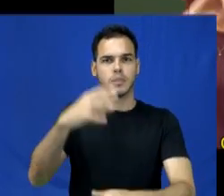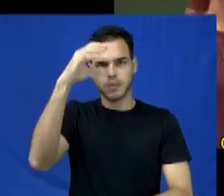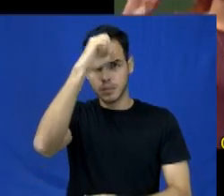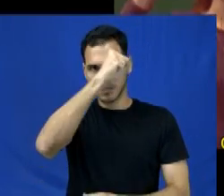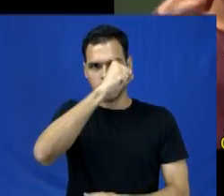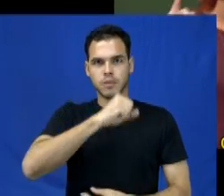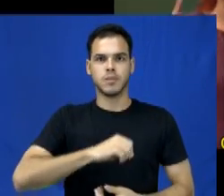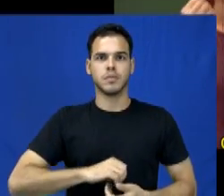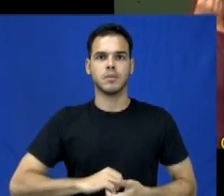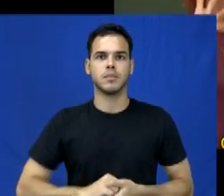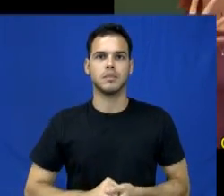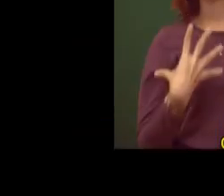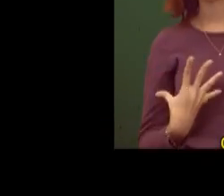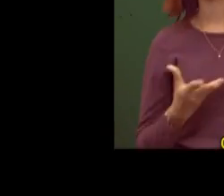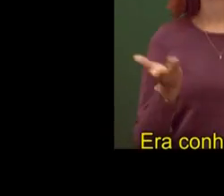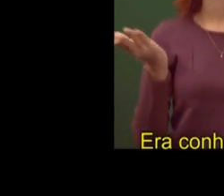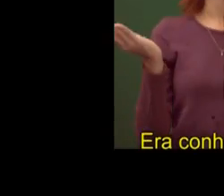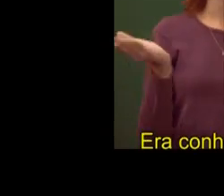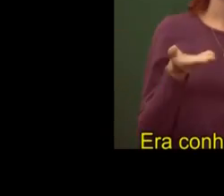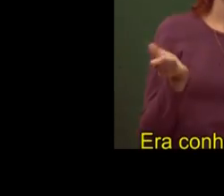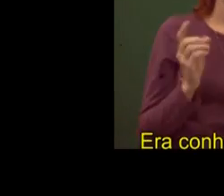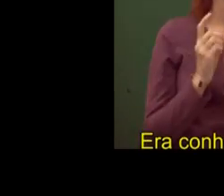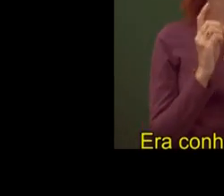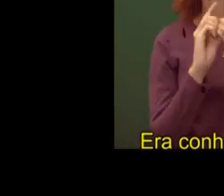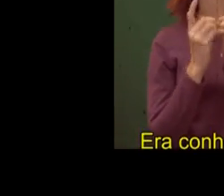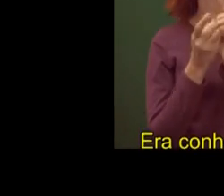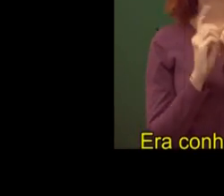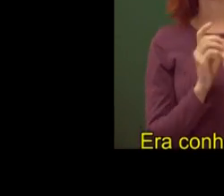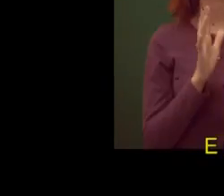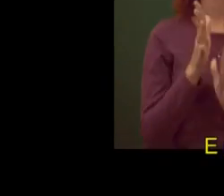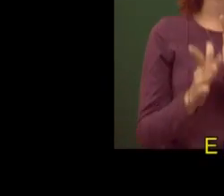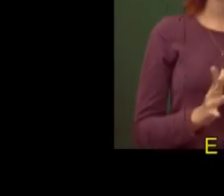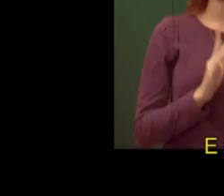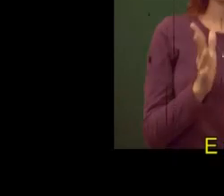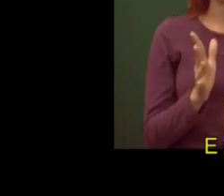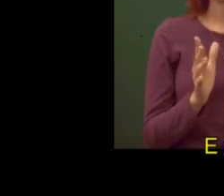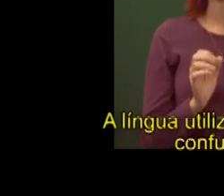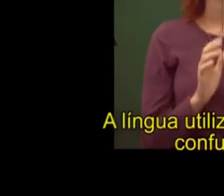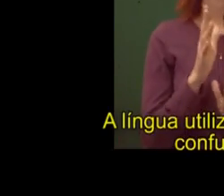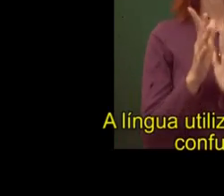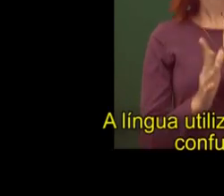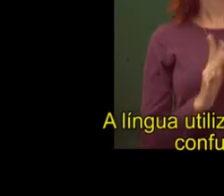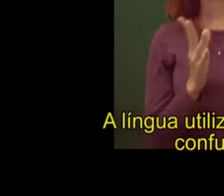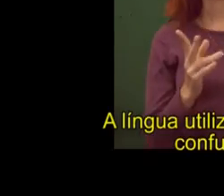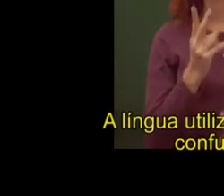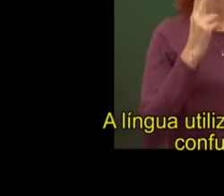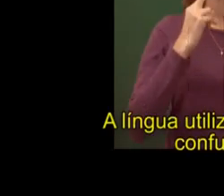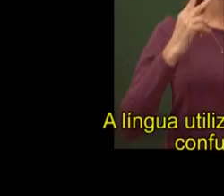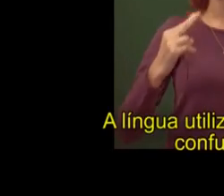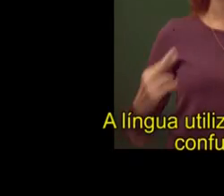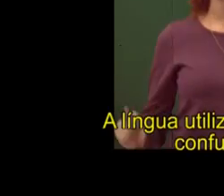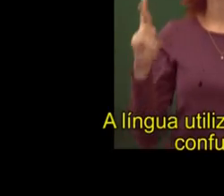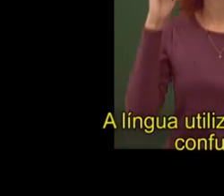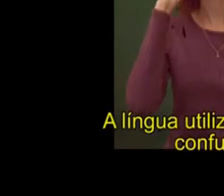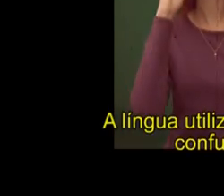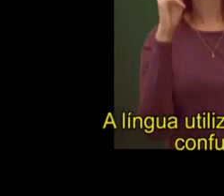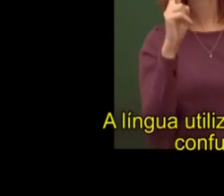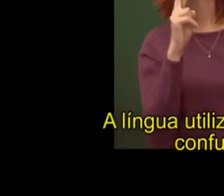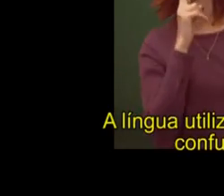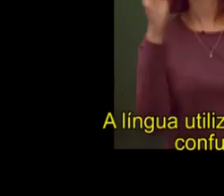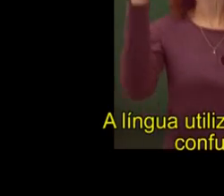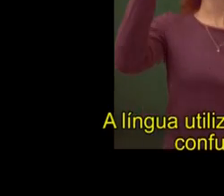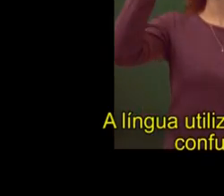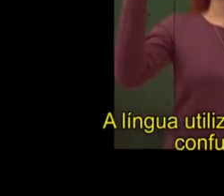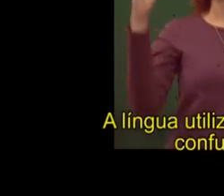atrás, a pessoa com deficiência auditiva era conhecida como surda-muda, e para os ouvintes, a língua utilizada por elas era